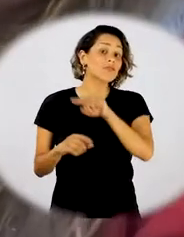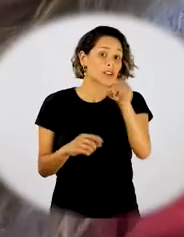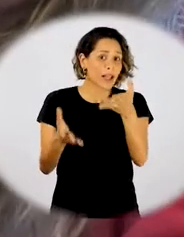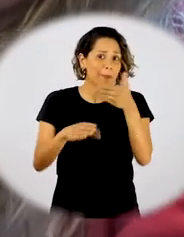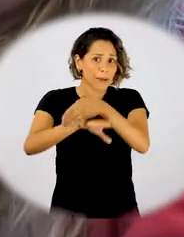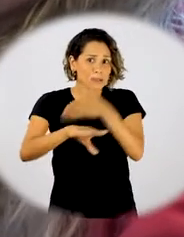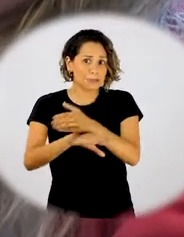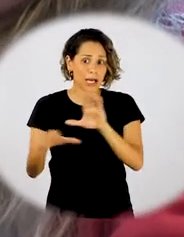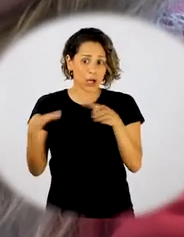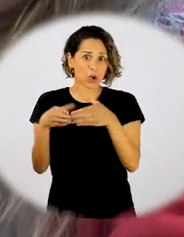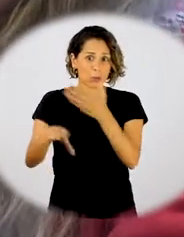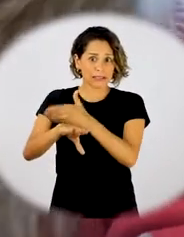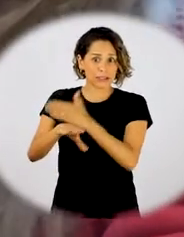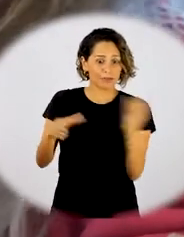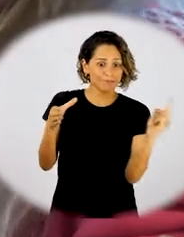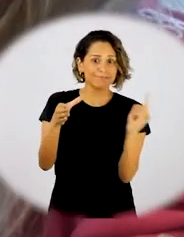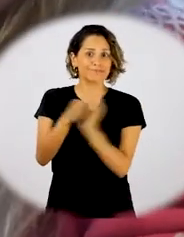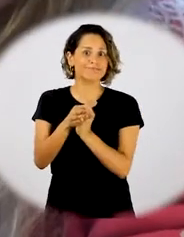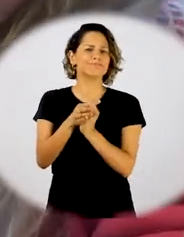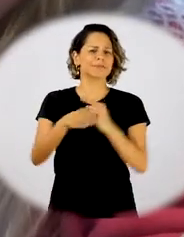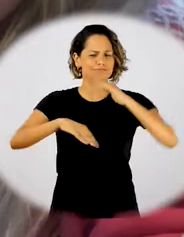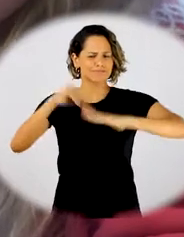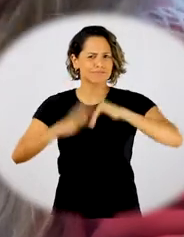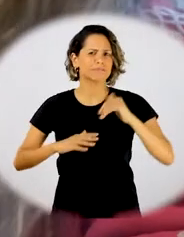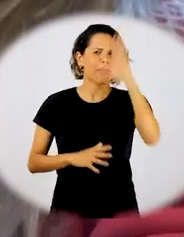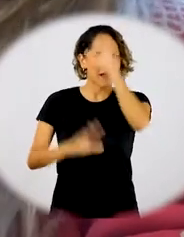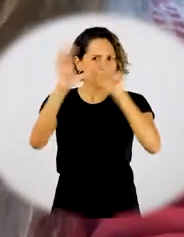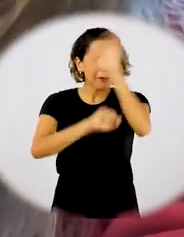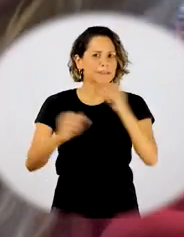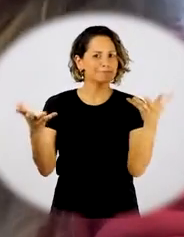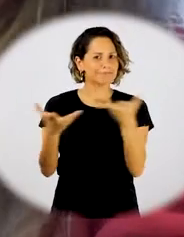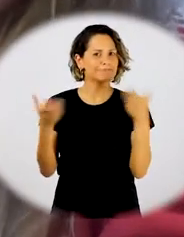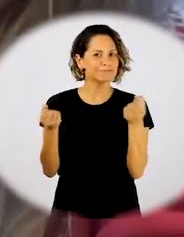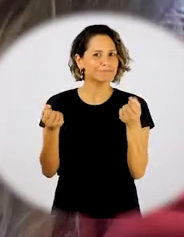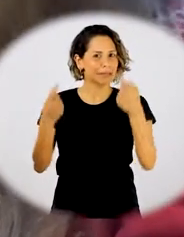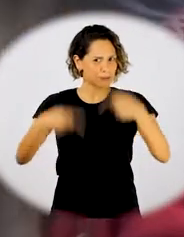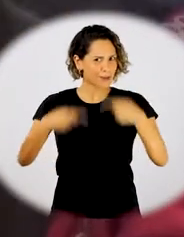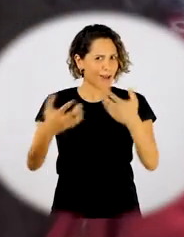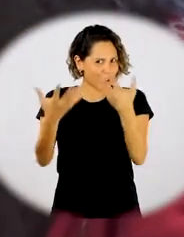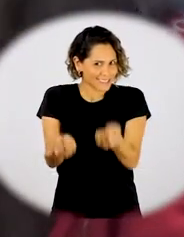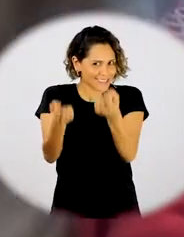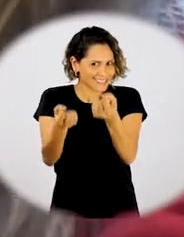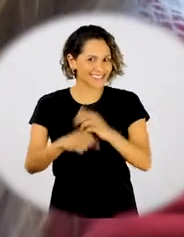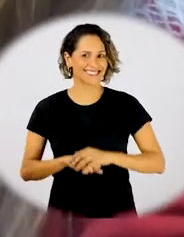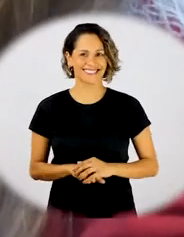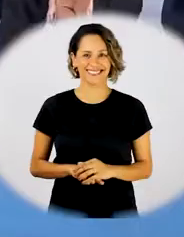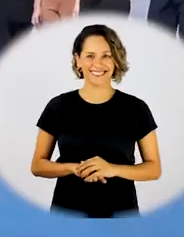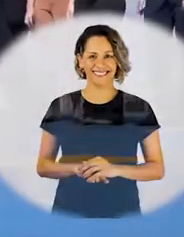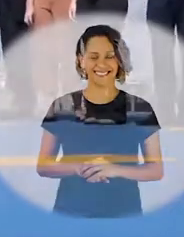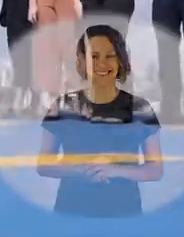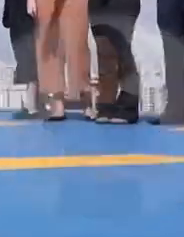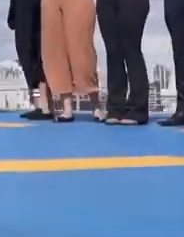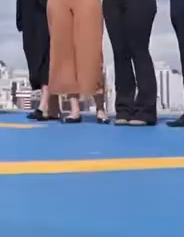E aí, o que acha de estar com a gente no próximo ano? Fazer parte desse time de estagiários e aprender muito na prática. Topa esse desafio?